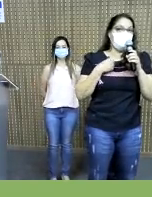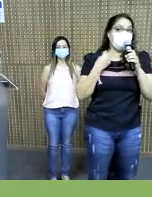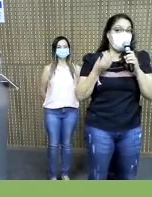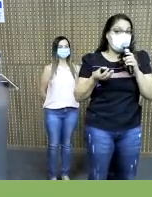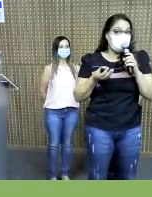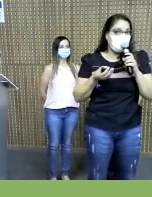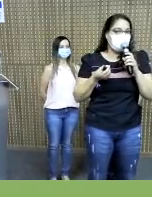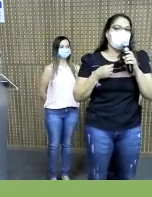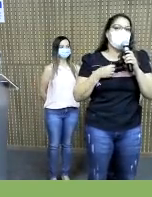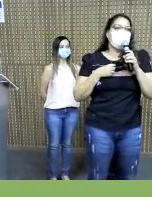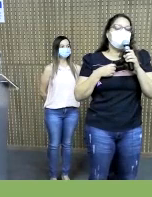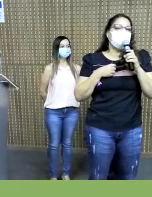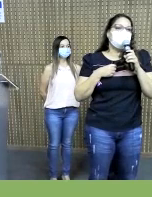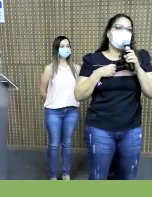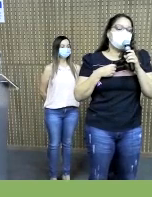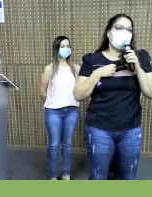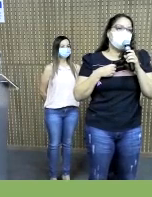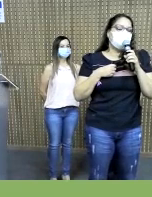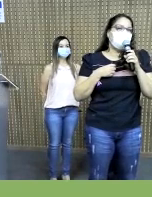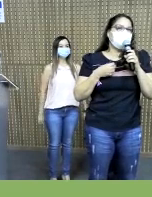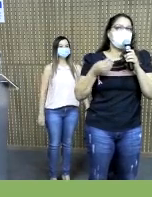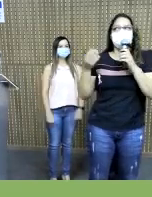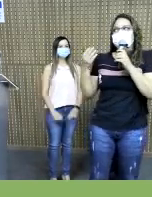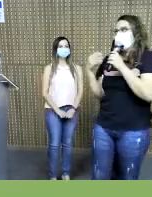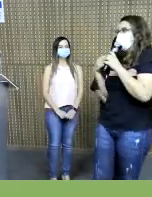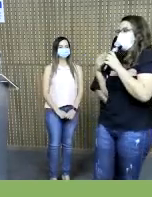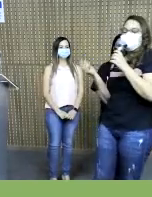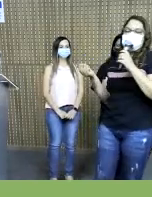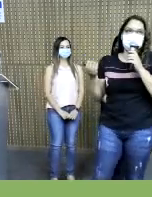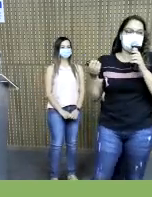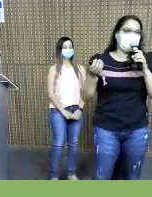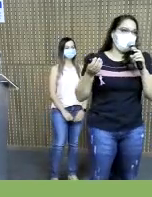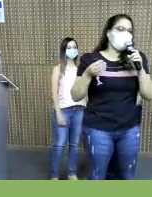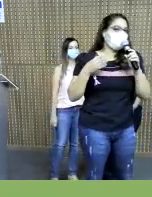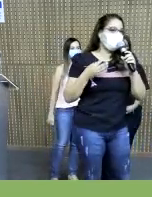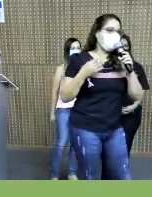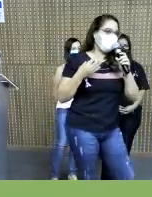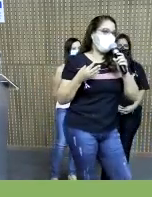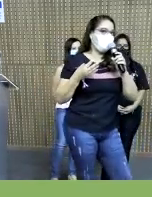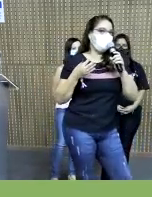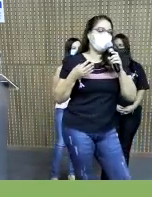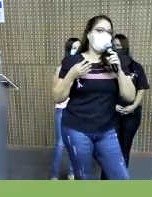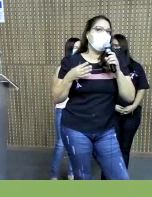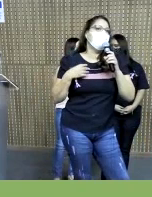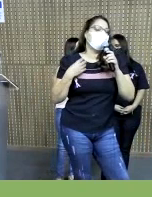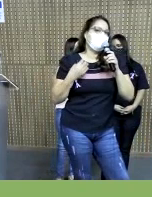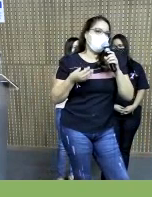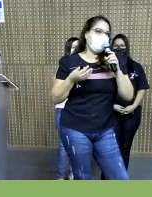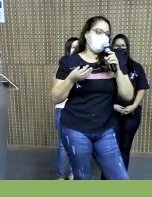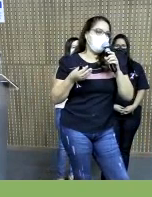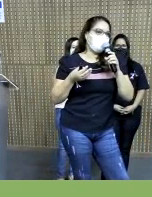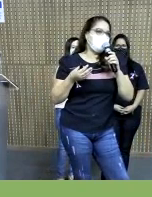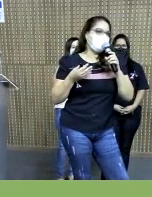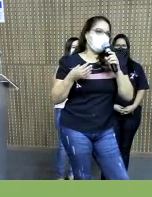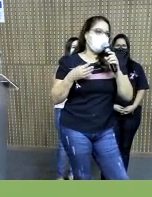né? Tem que contabilizar. E então, mesmo estando só nós três aqui, mas toda a equipe, né, participou